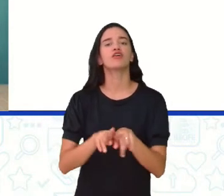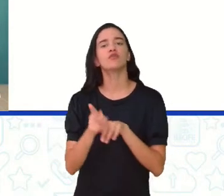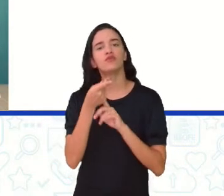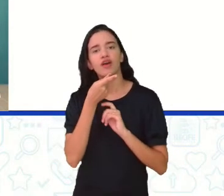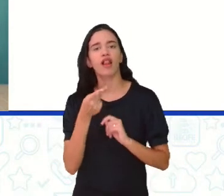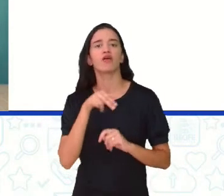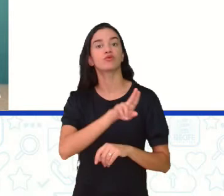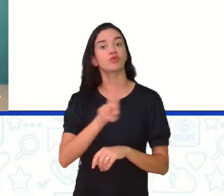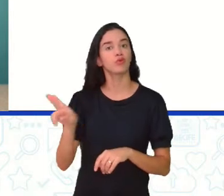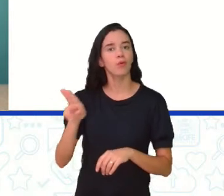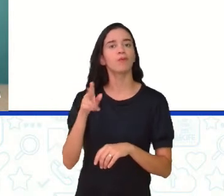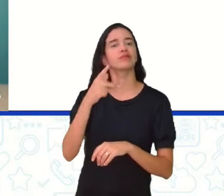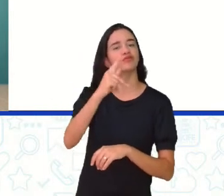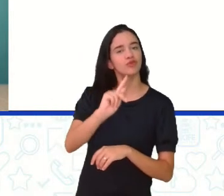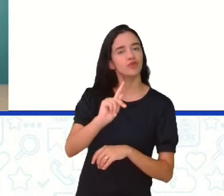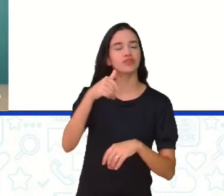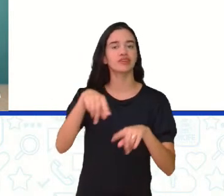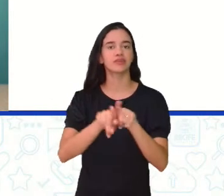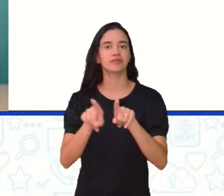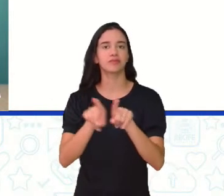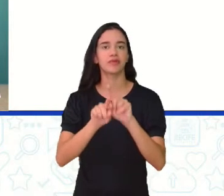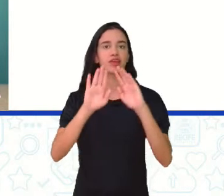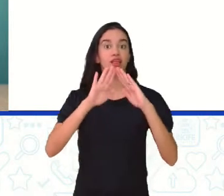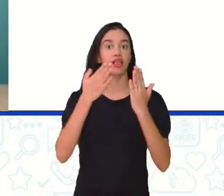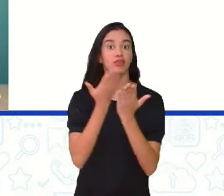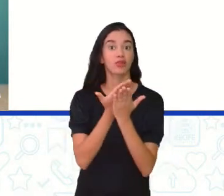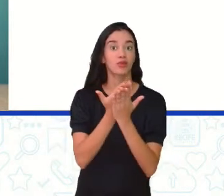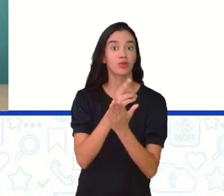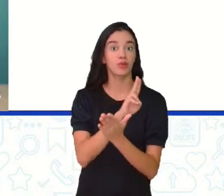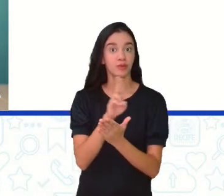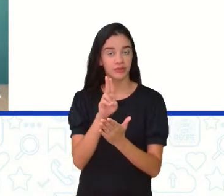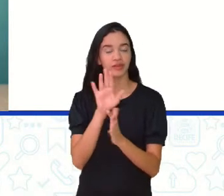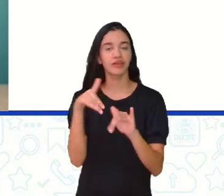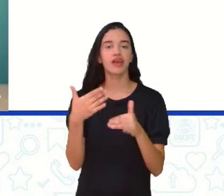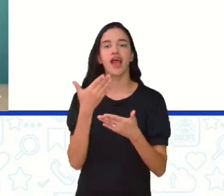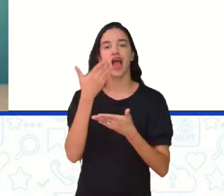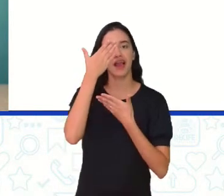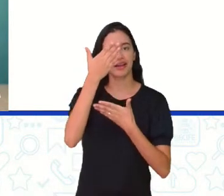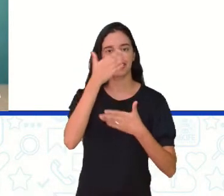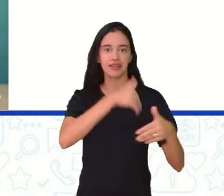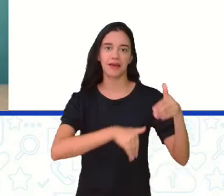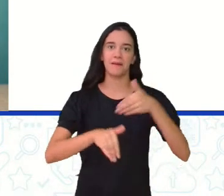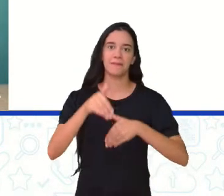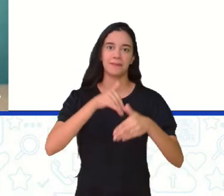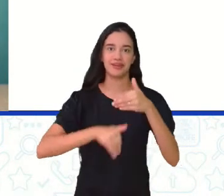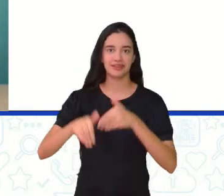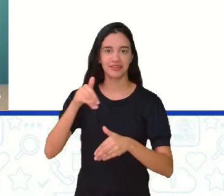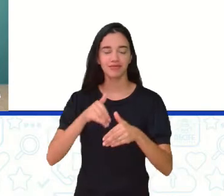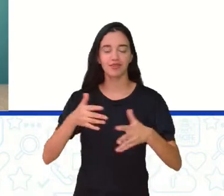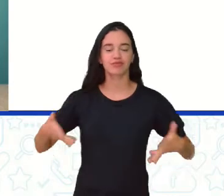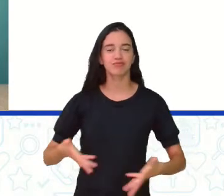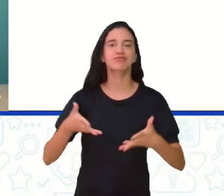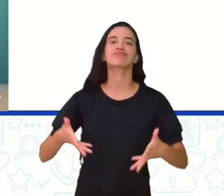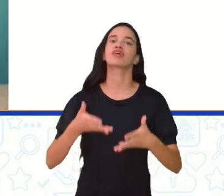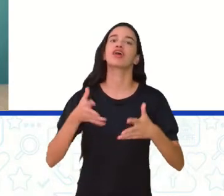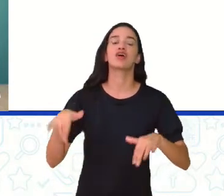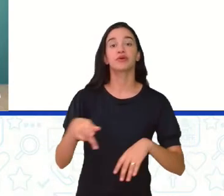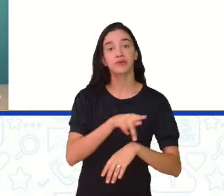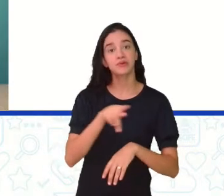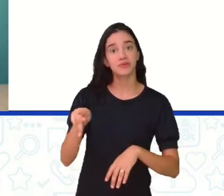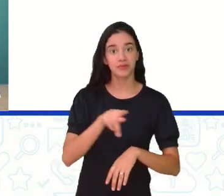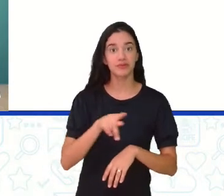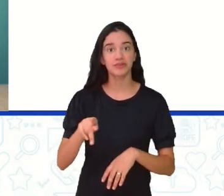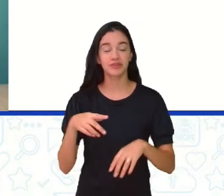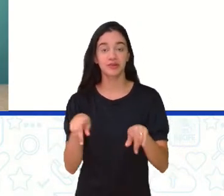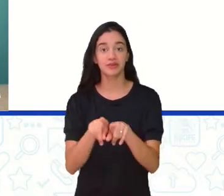nome de vocês, o nome da escola, e aí a gente vai poder aqui agradecer a participação, o incentivo que os professores